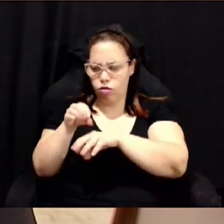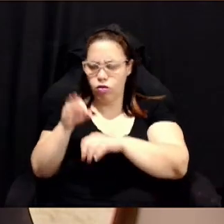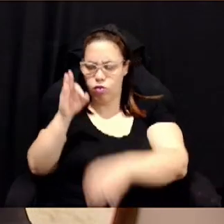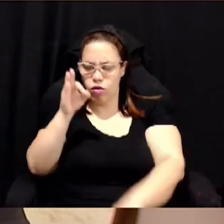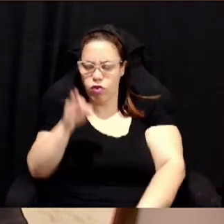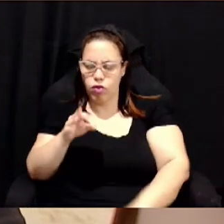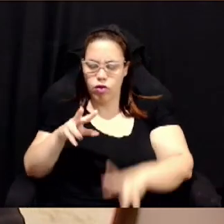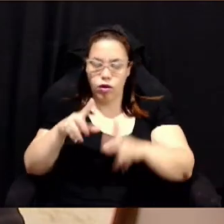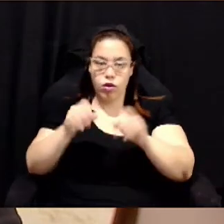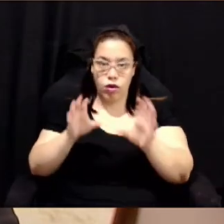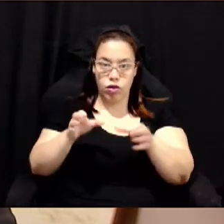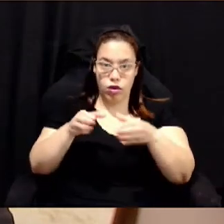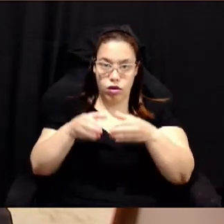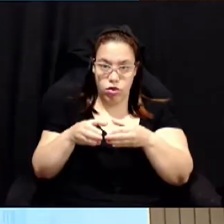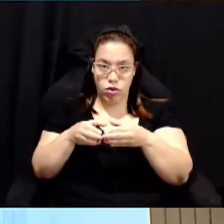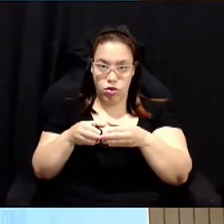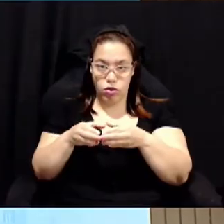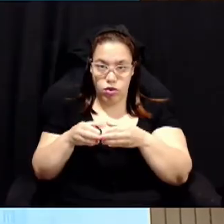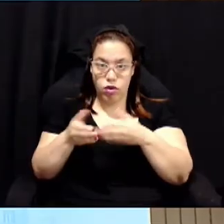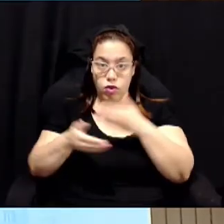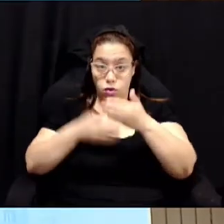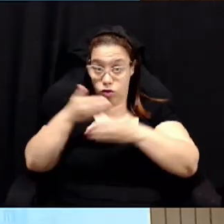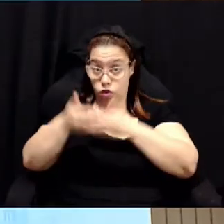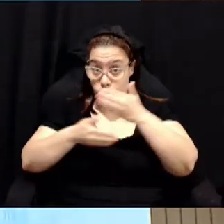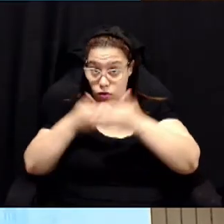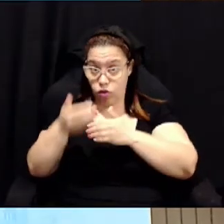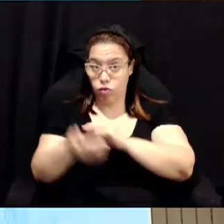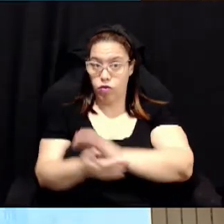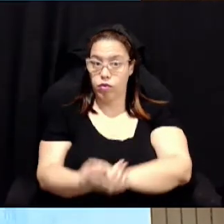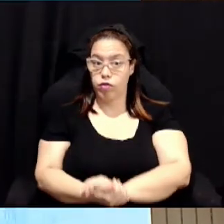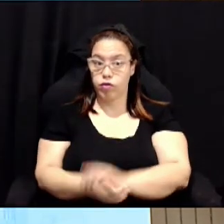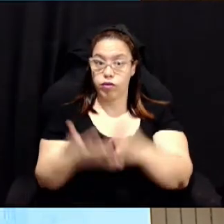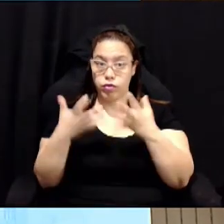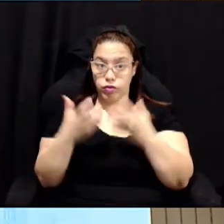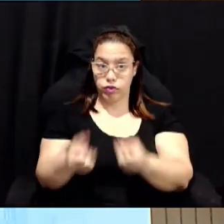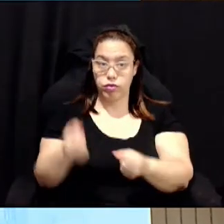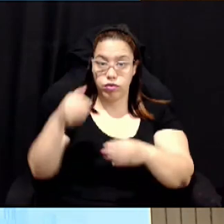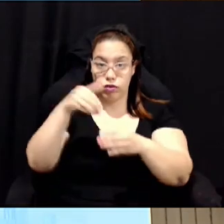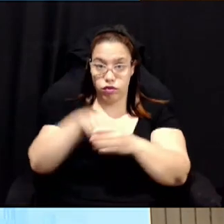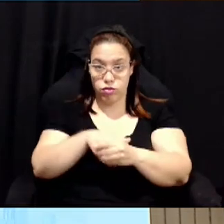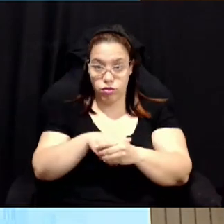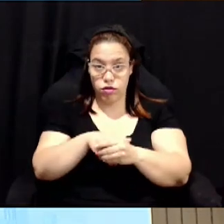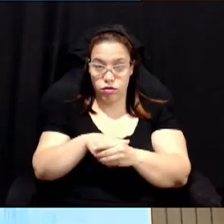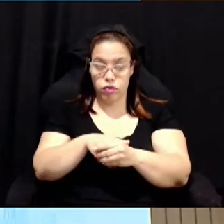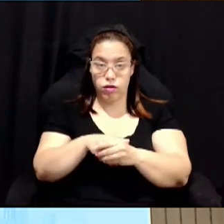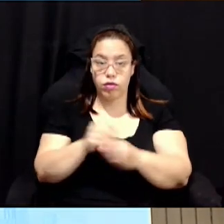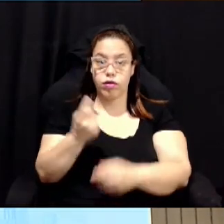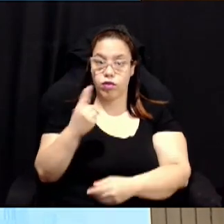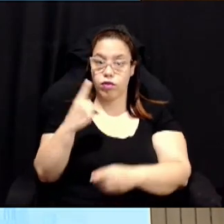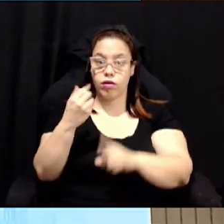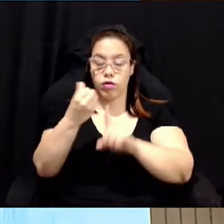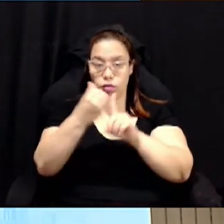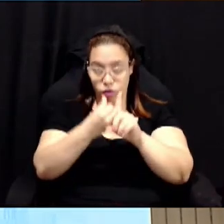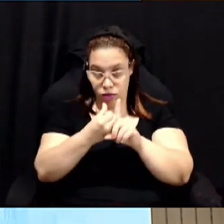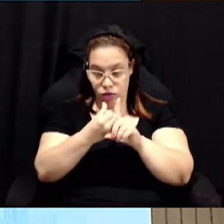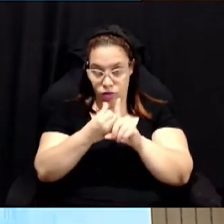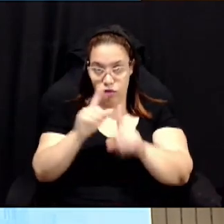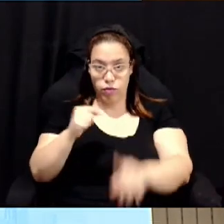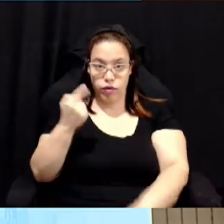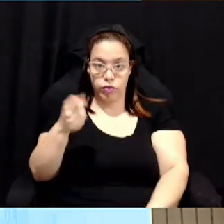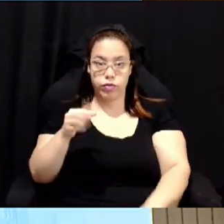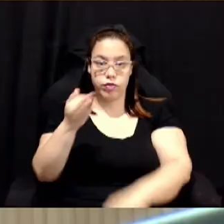comunidade escolar esteja envolvida nesse processo. A posse dos eleitos será ainda no primeiro semestre e depois das férias,